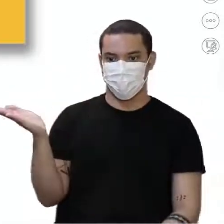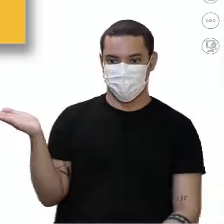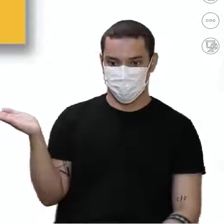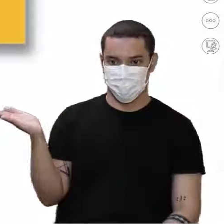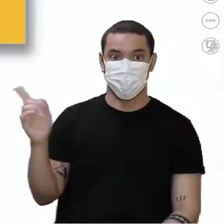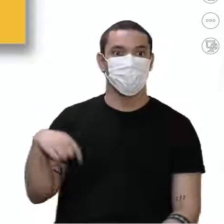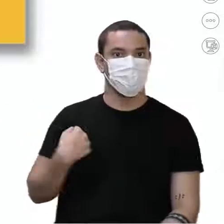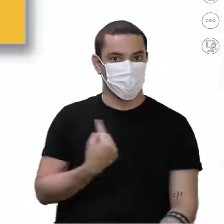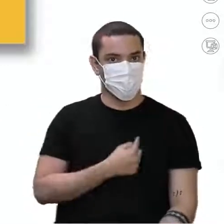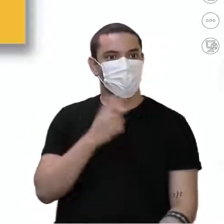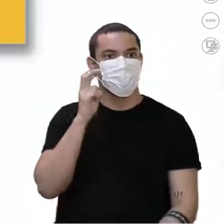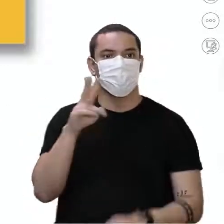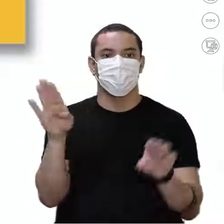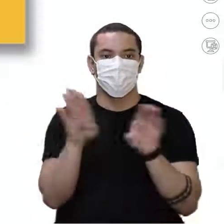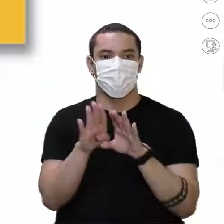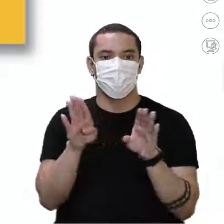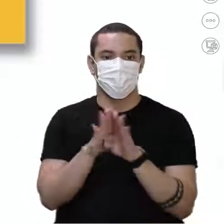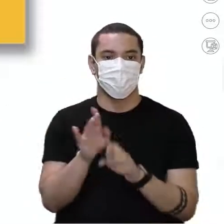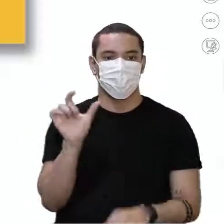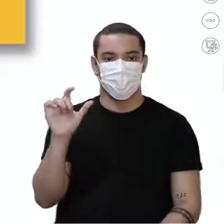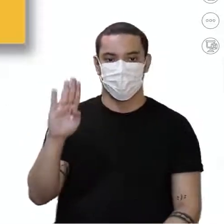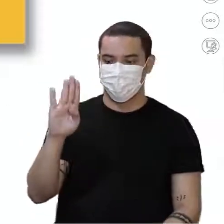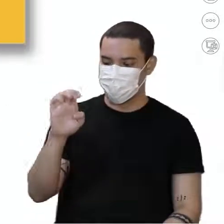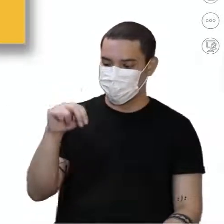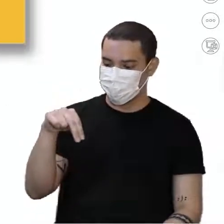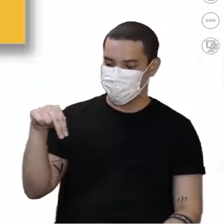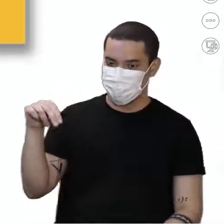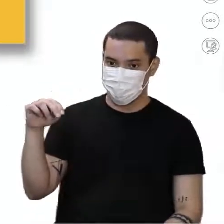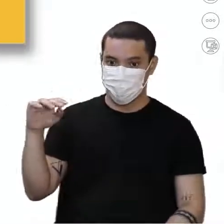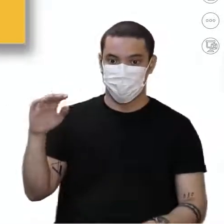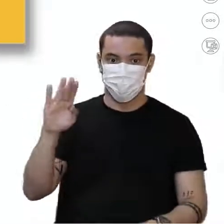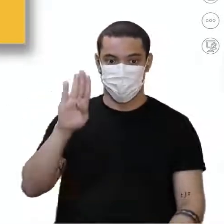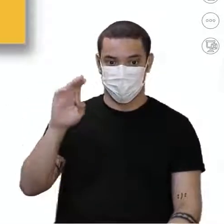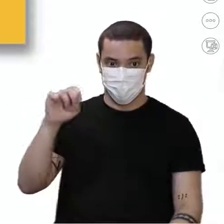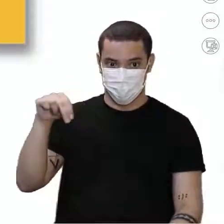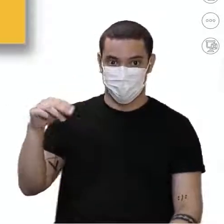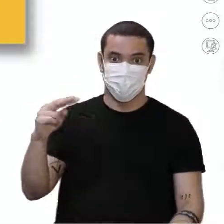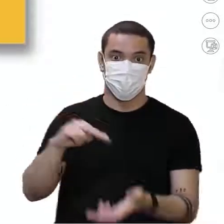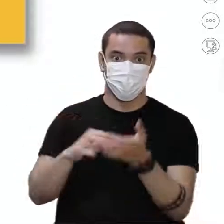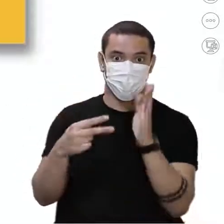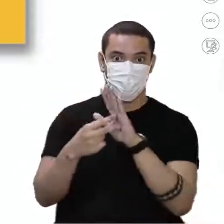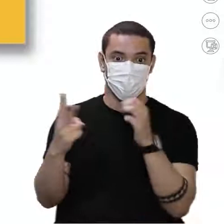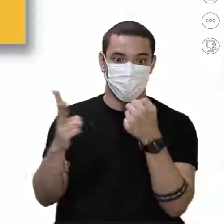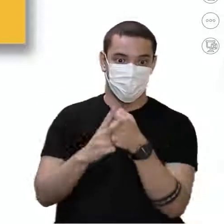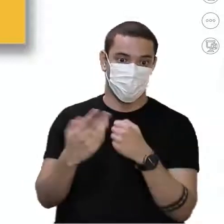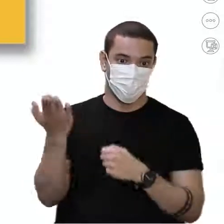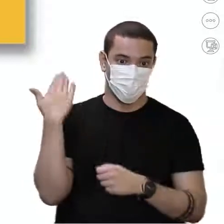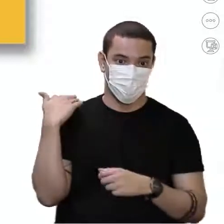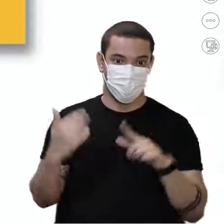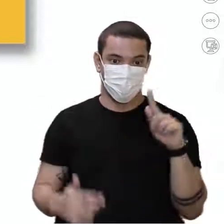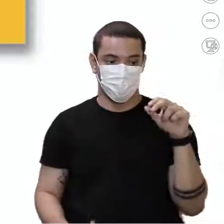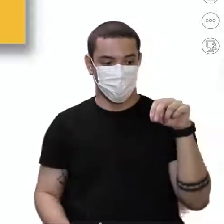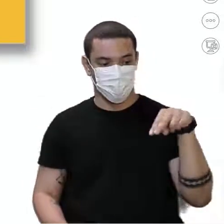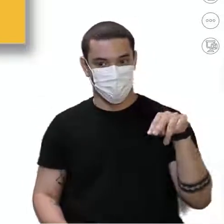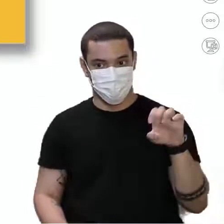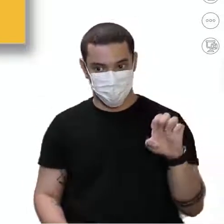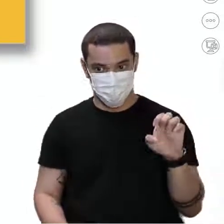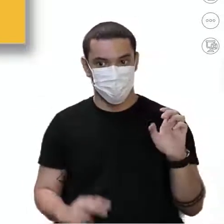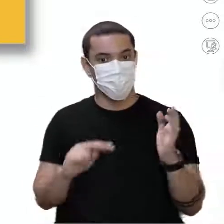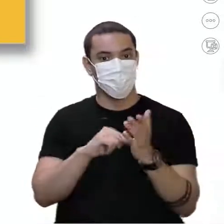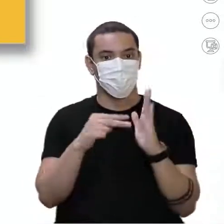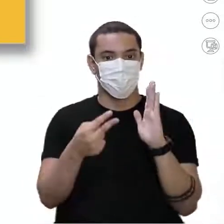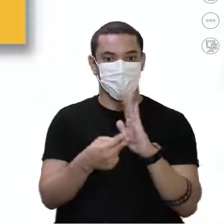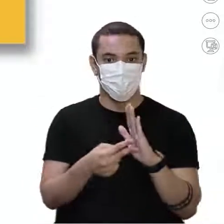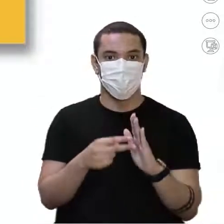que vamos ver a palavra been, que é aquele verbo to be no particípio passado, e gone, que é o verbo